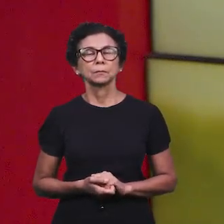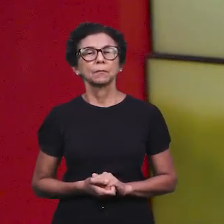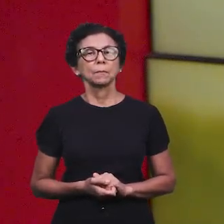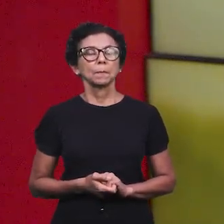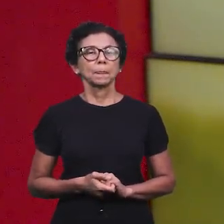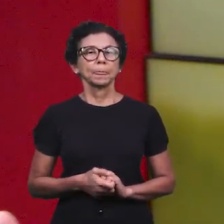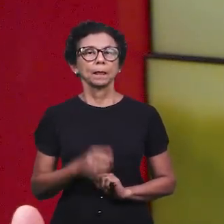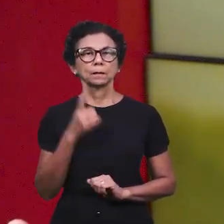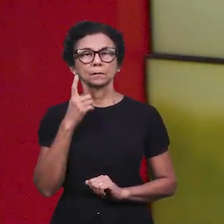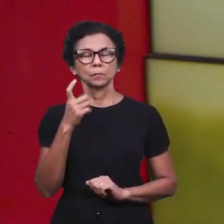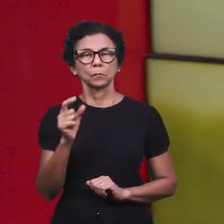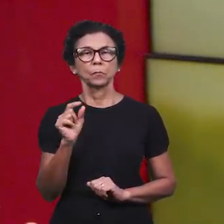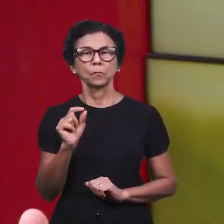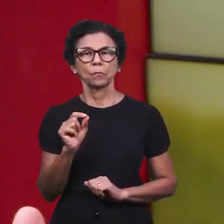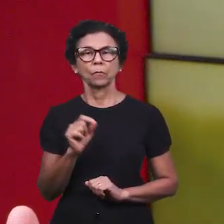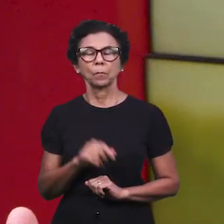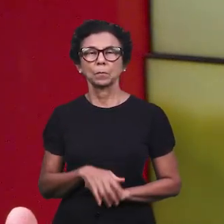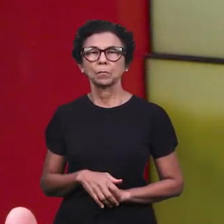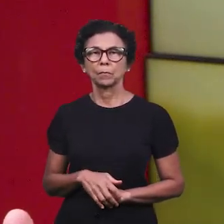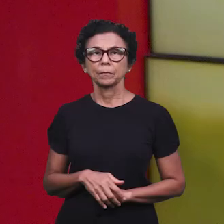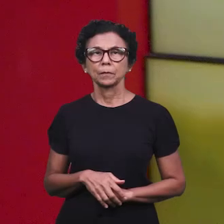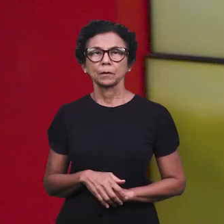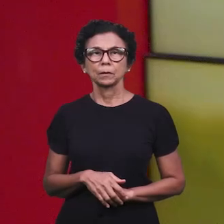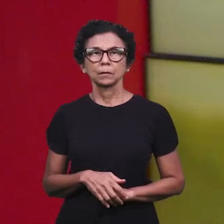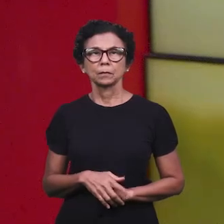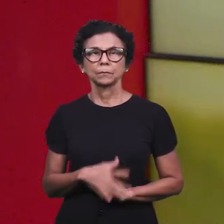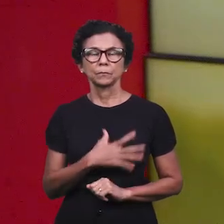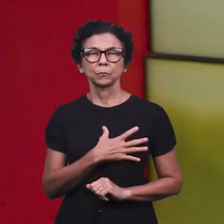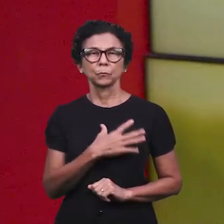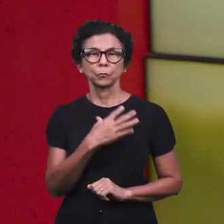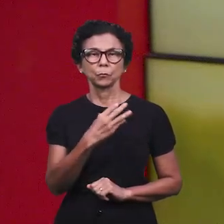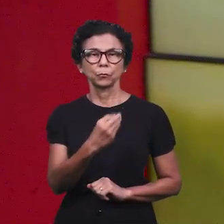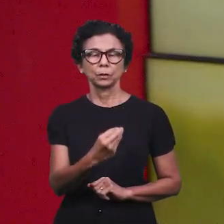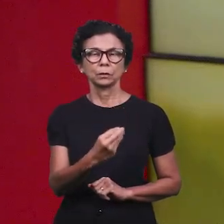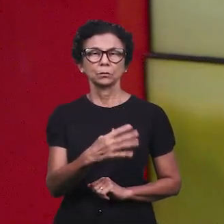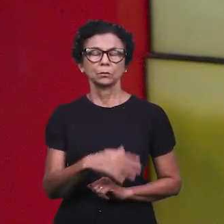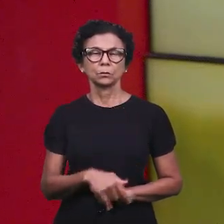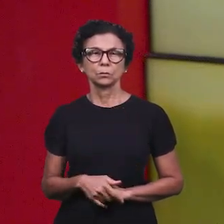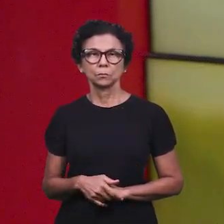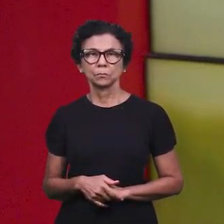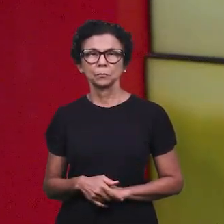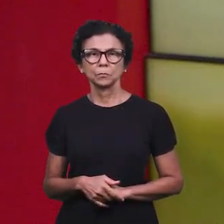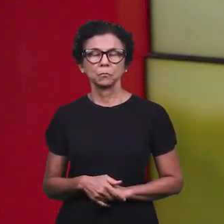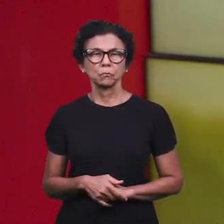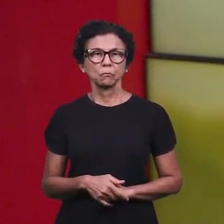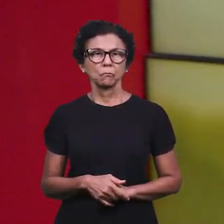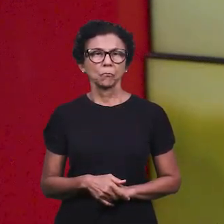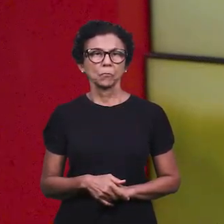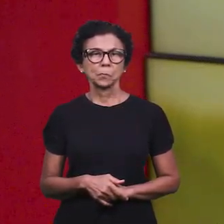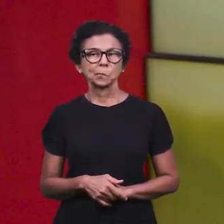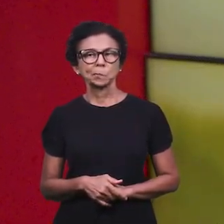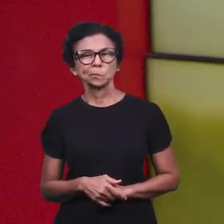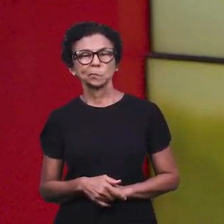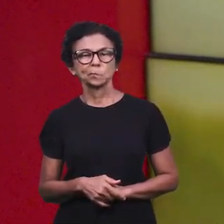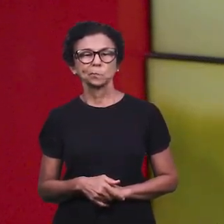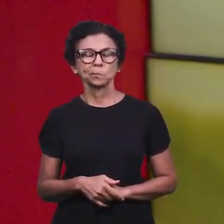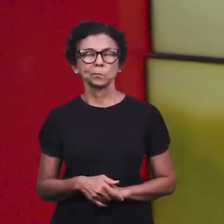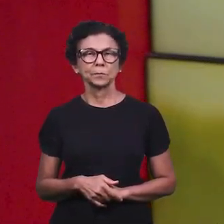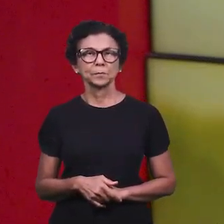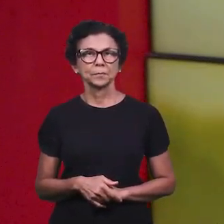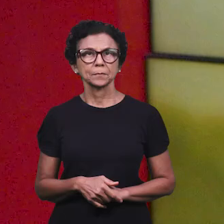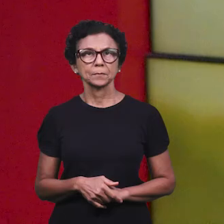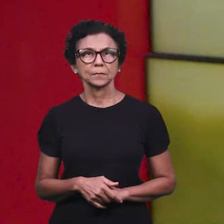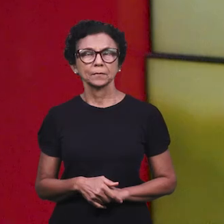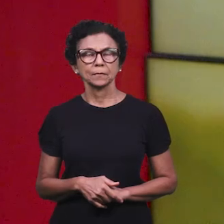falando para irmãos e também aqueles que estão assistindo conosco, que os filhos eles vão fazer